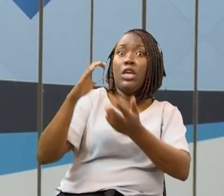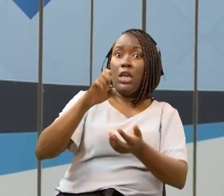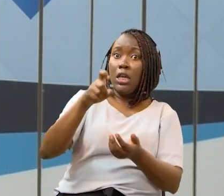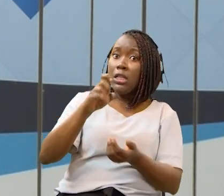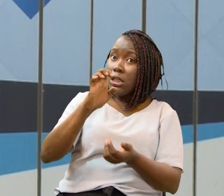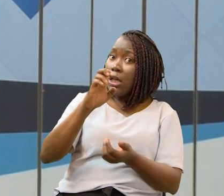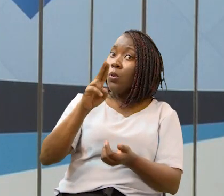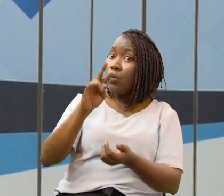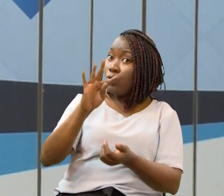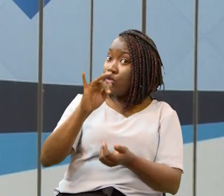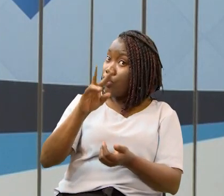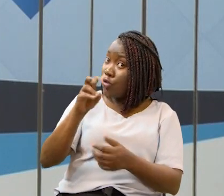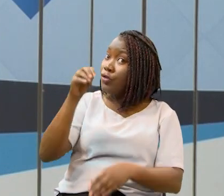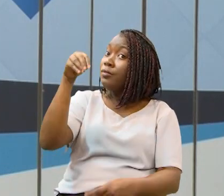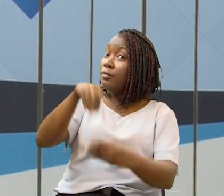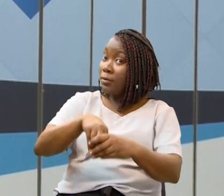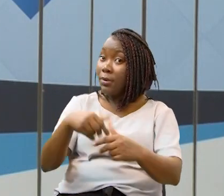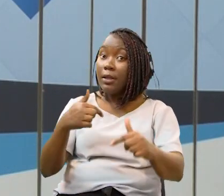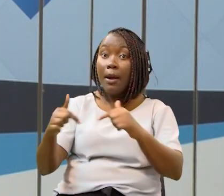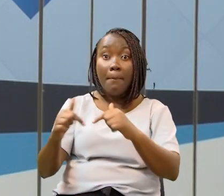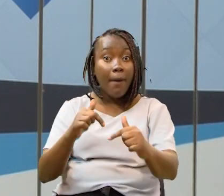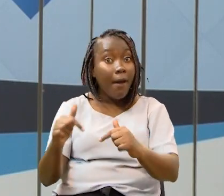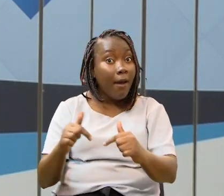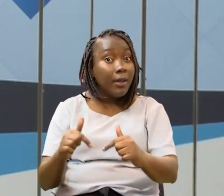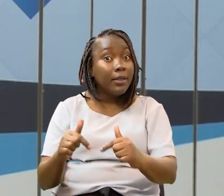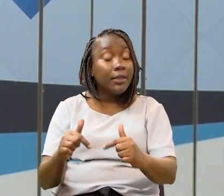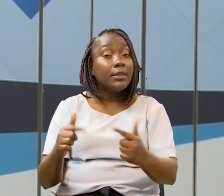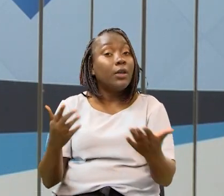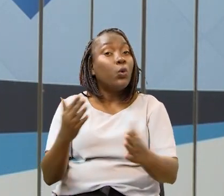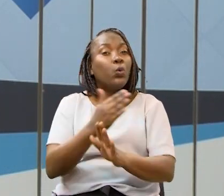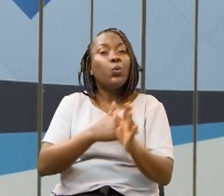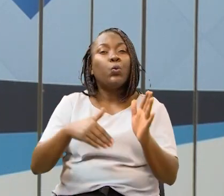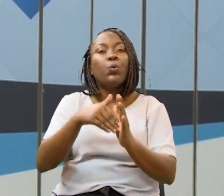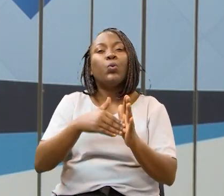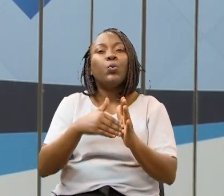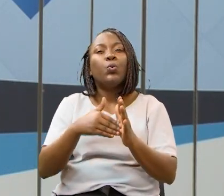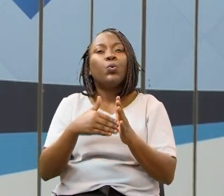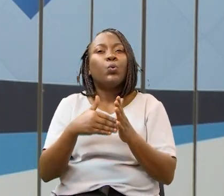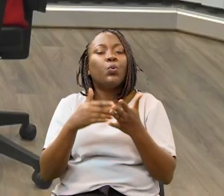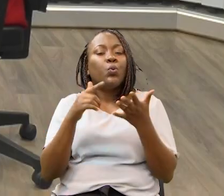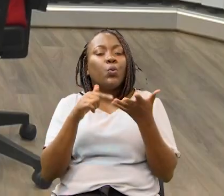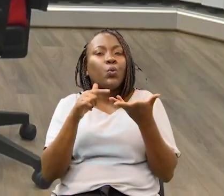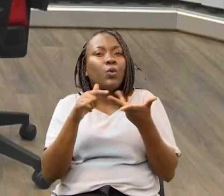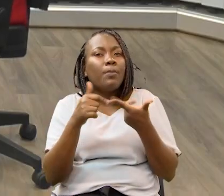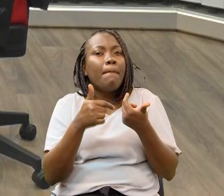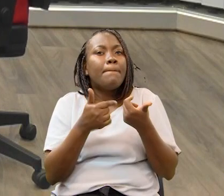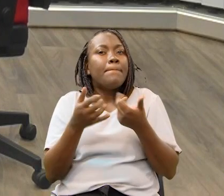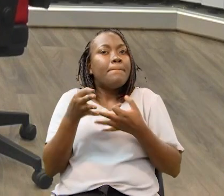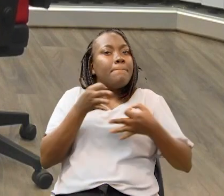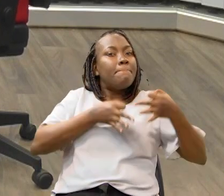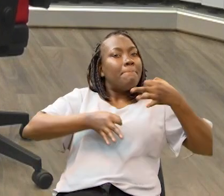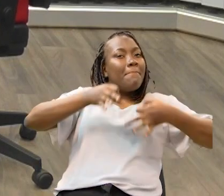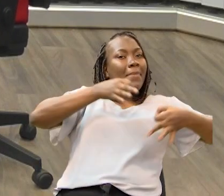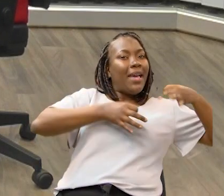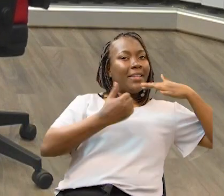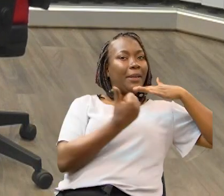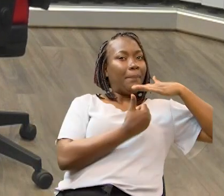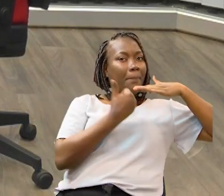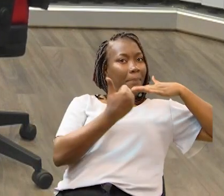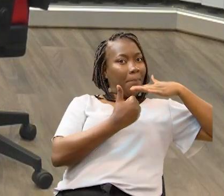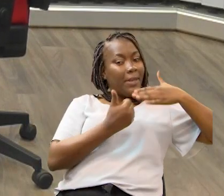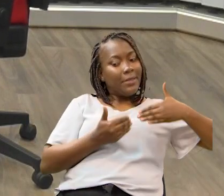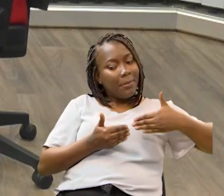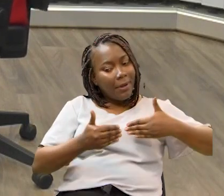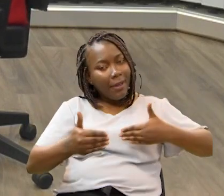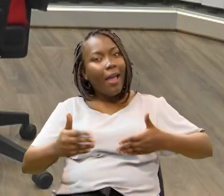mercado de trabalho, né? Então, existe aí todo um aspecto de preparação da empresa para que